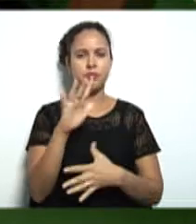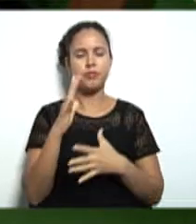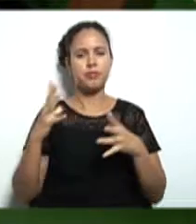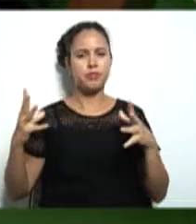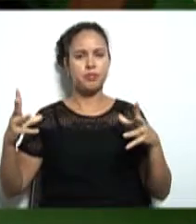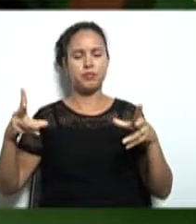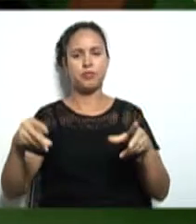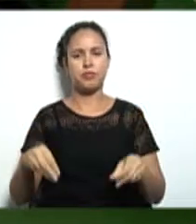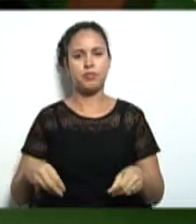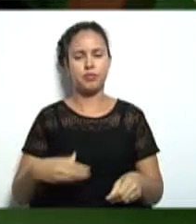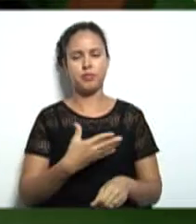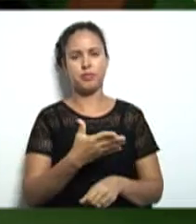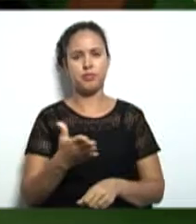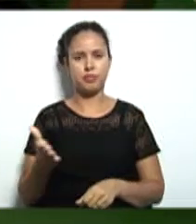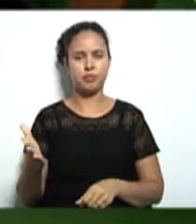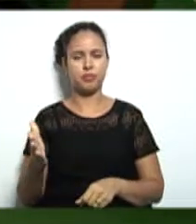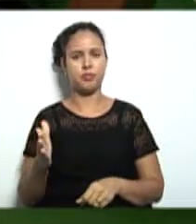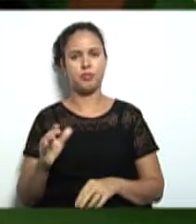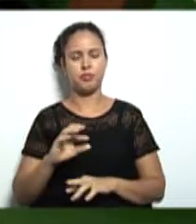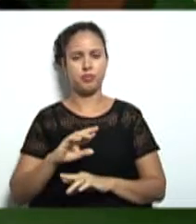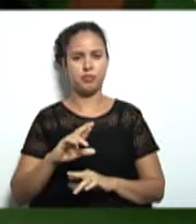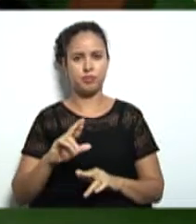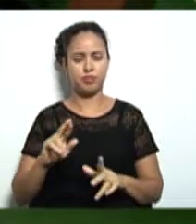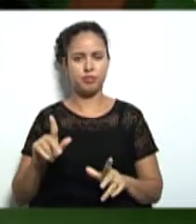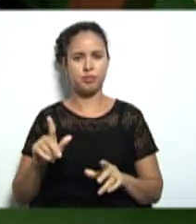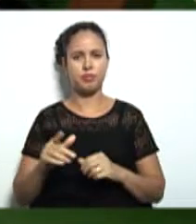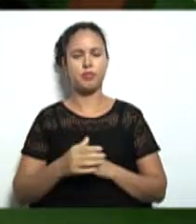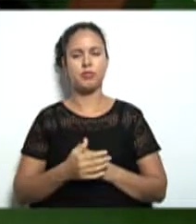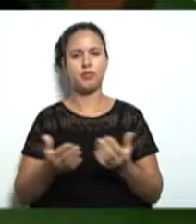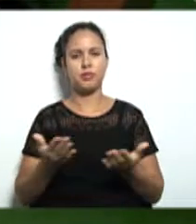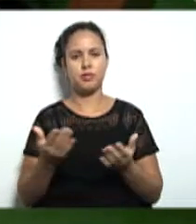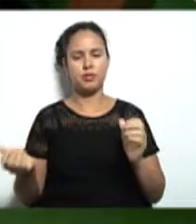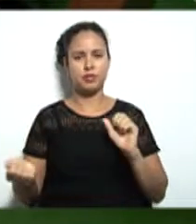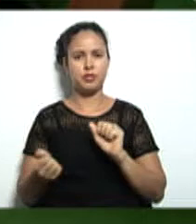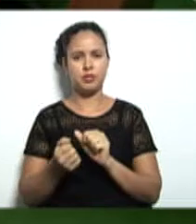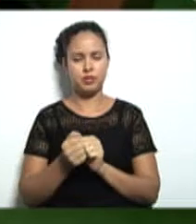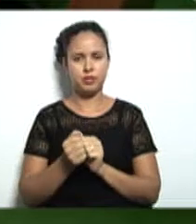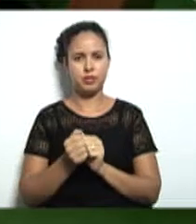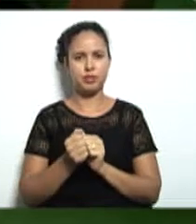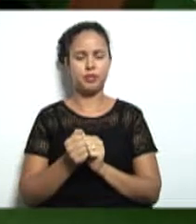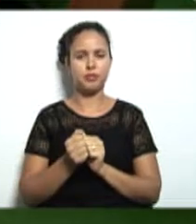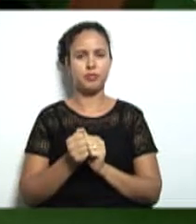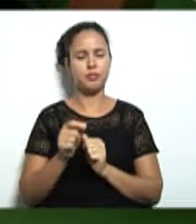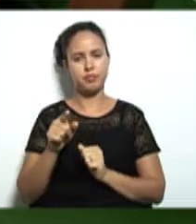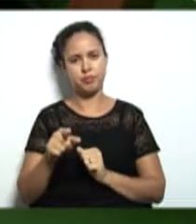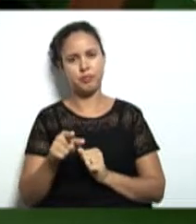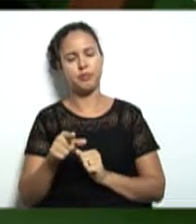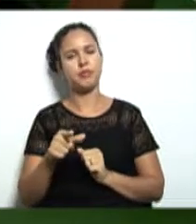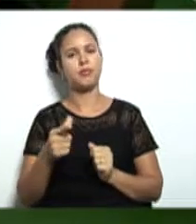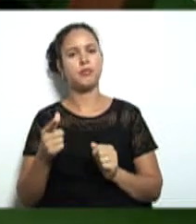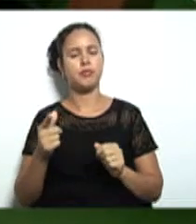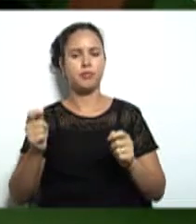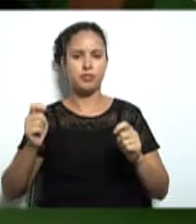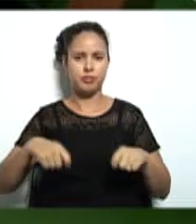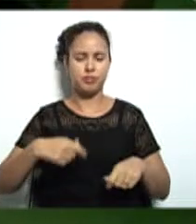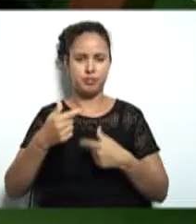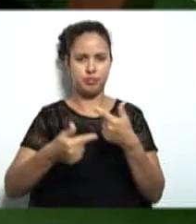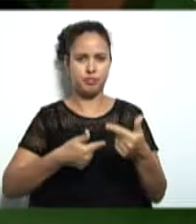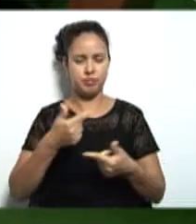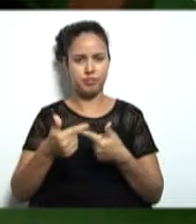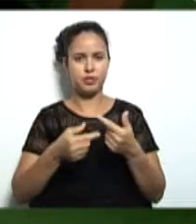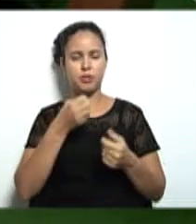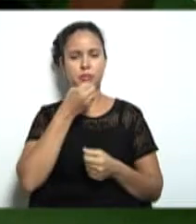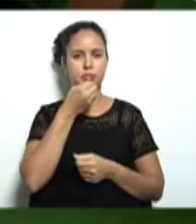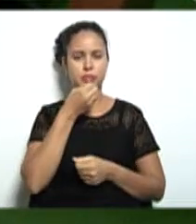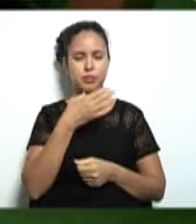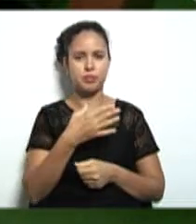todos, né? Vocês fazem a diferença, né? Estamos aqui só fazendo um pedacinho, vocês que fazem, né, a maior parte aí. E que bom que